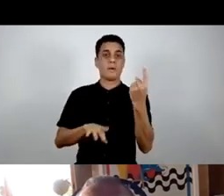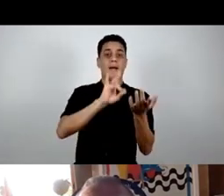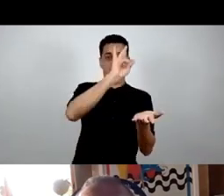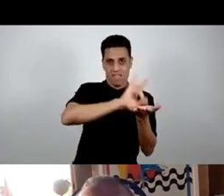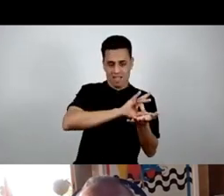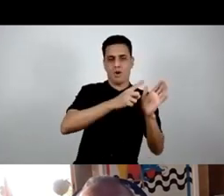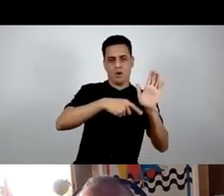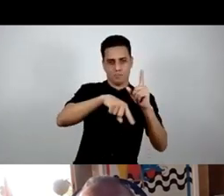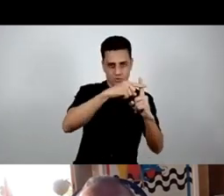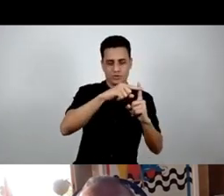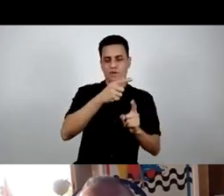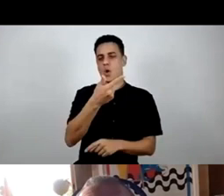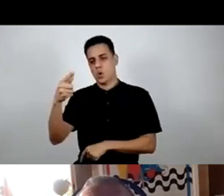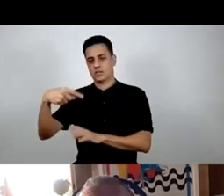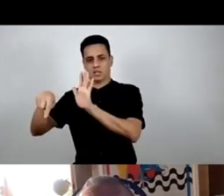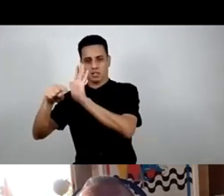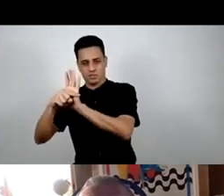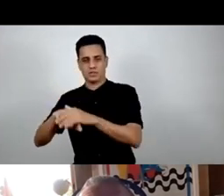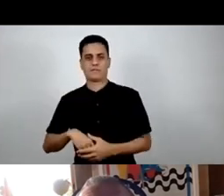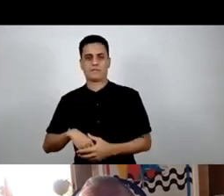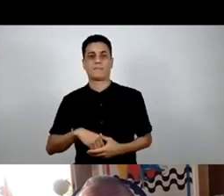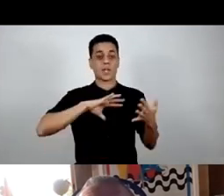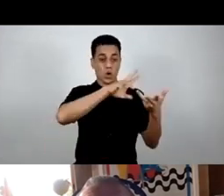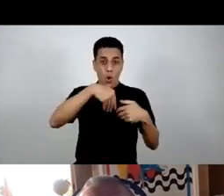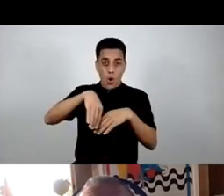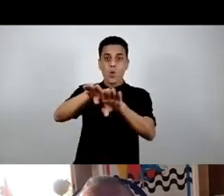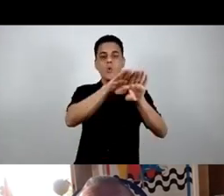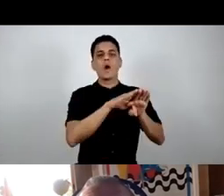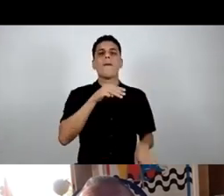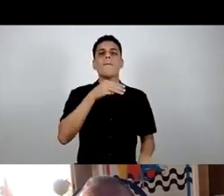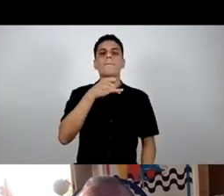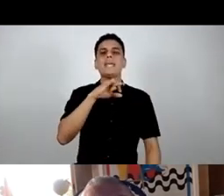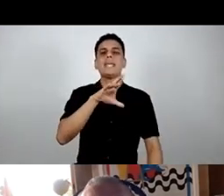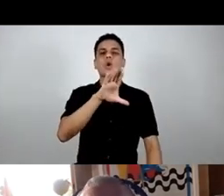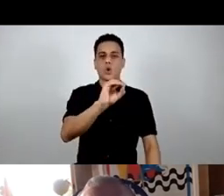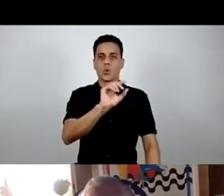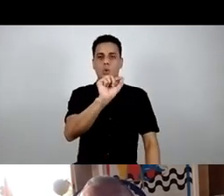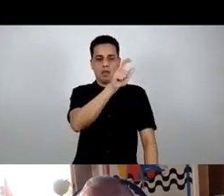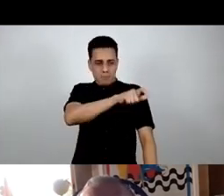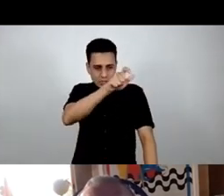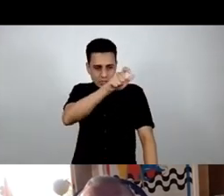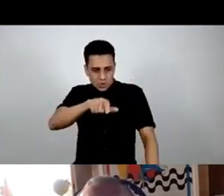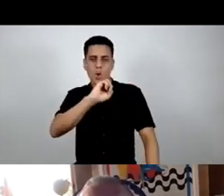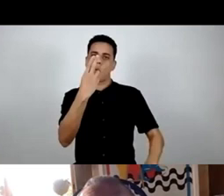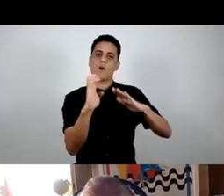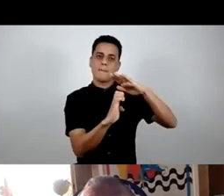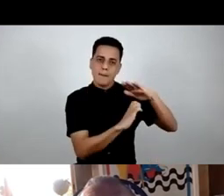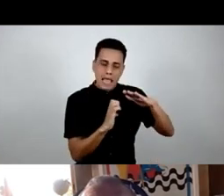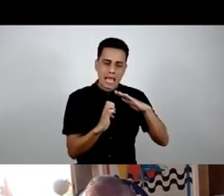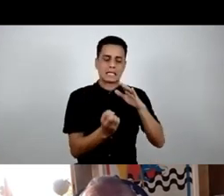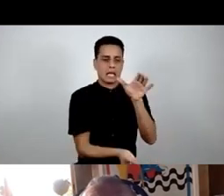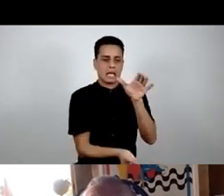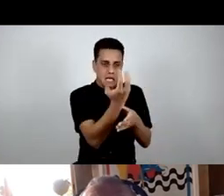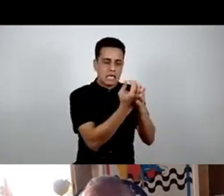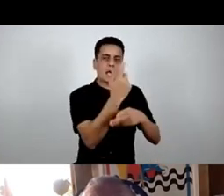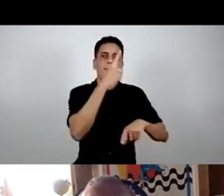negativa. A globalização que existe realmente é a globalização micro, aquela criada por indivíduos, por empresas que constroem